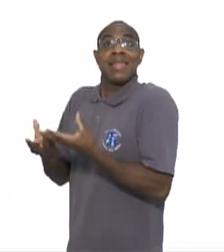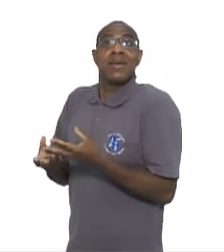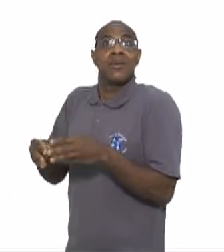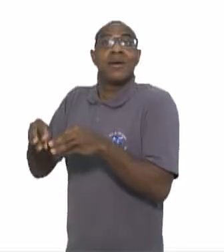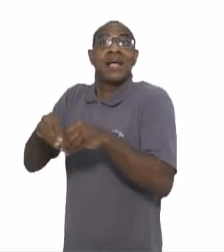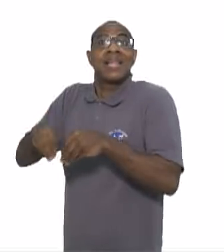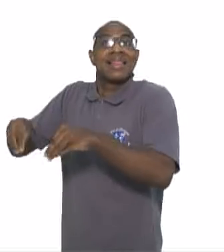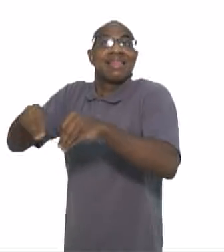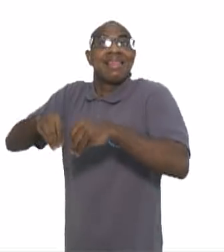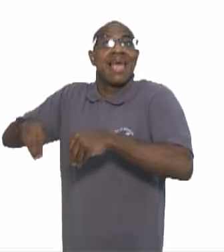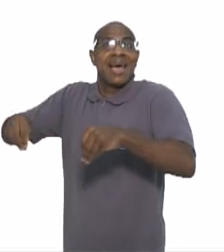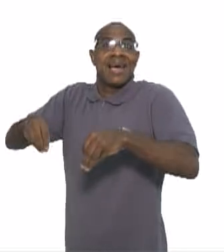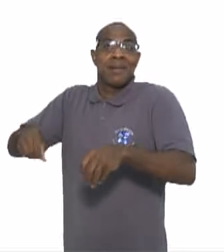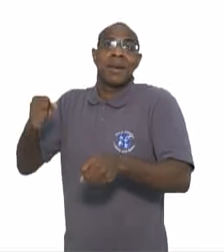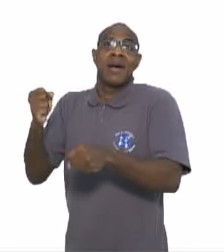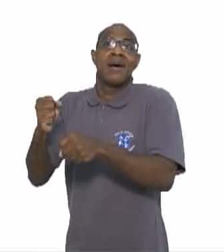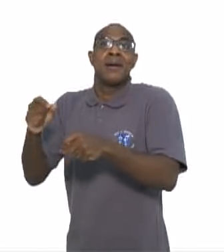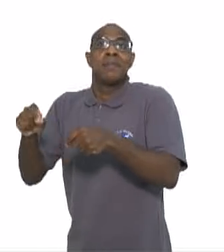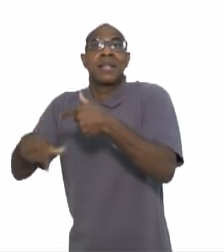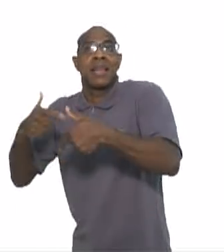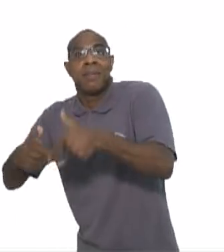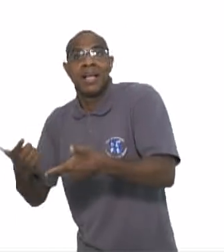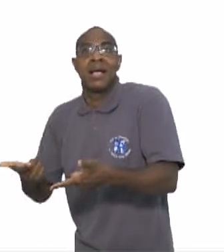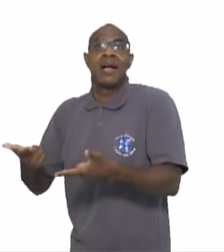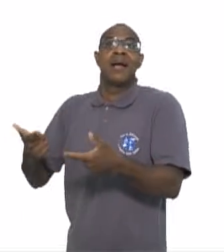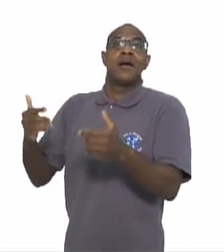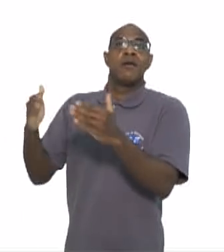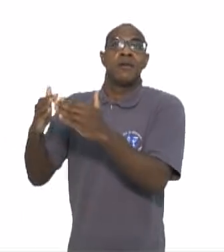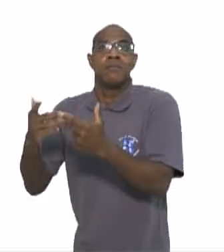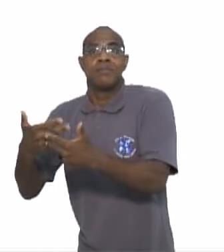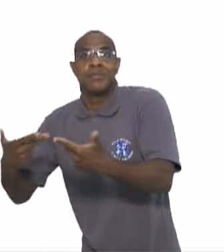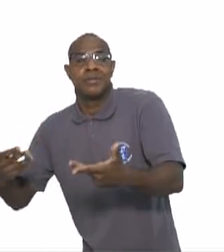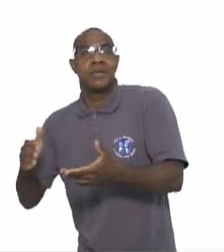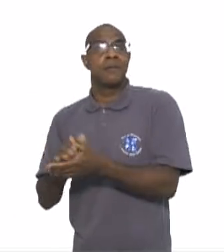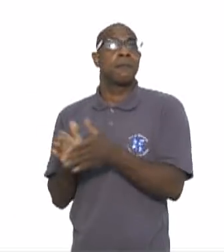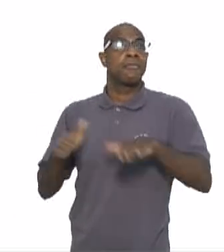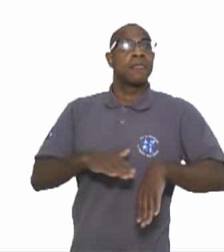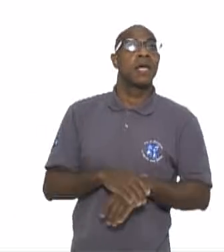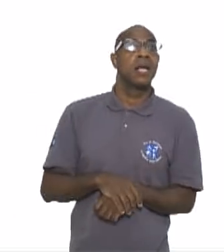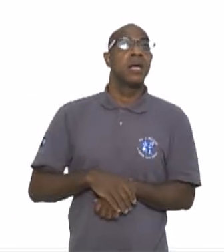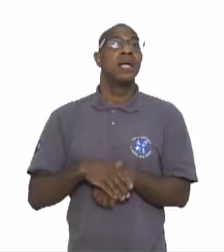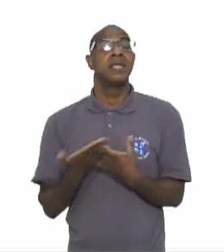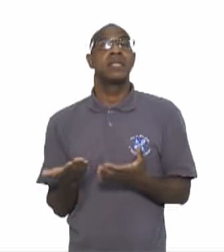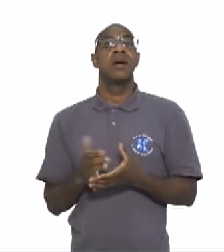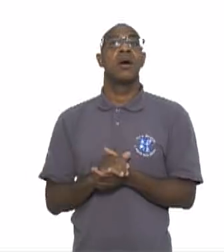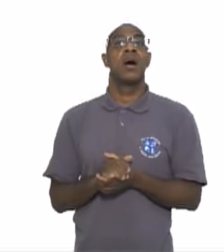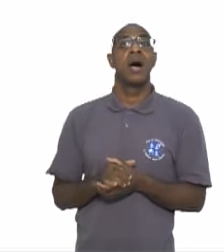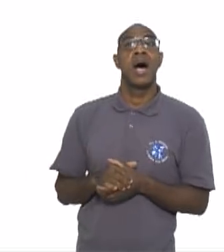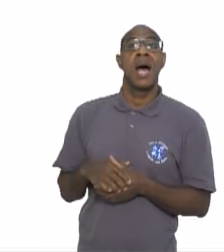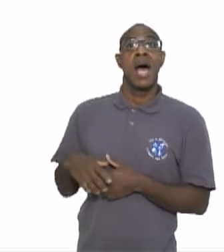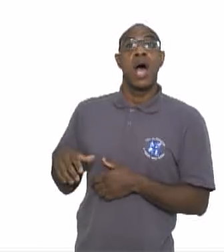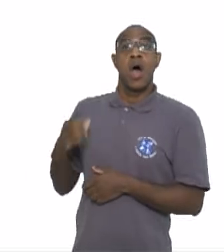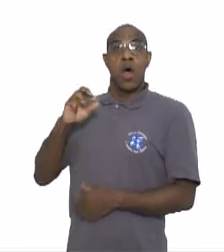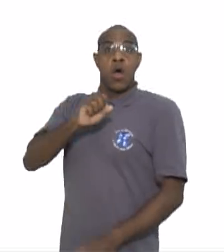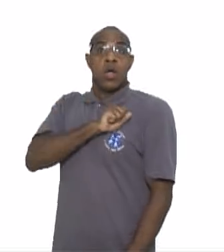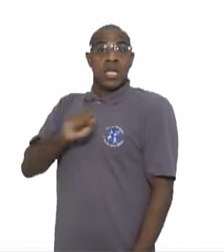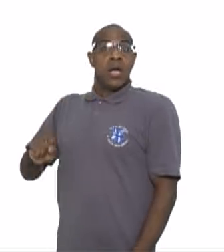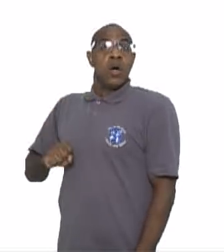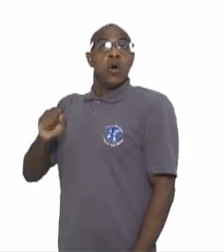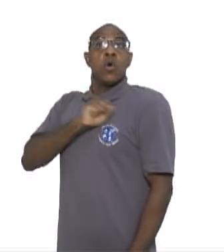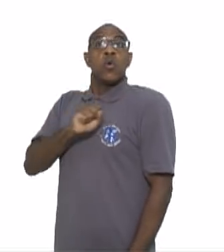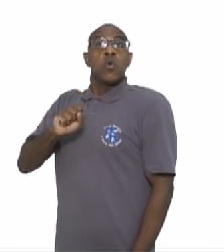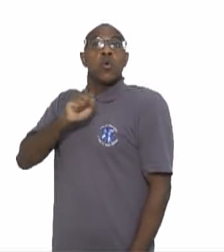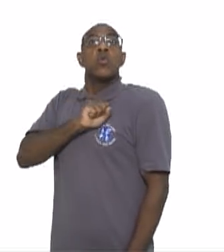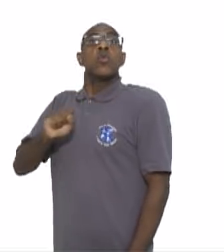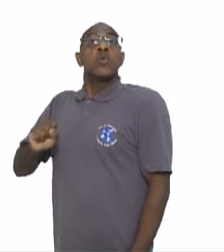pela maioria das pessoas que abandonavam as cidades. Logo, os senhores feudais acolhiam essas pessoas e suas famílias em